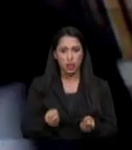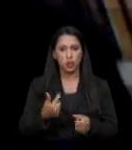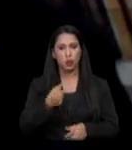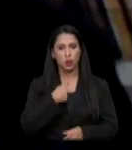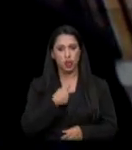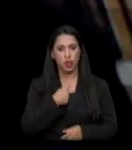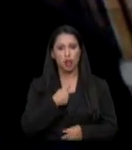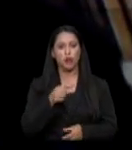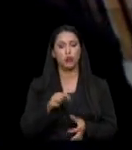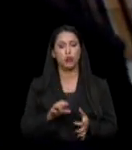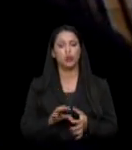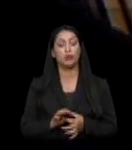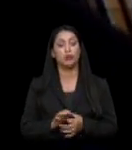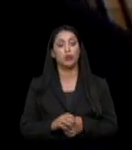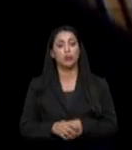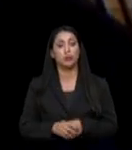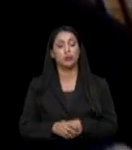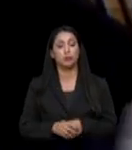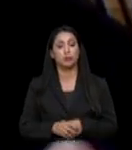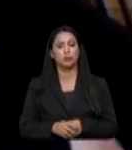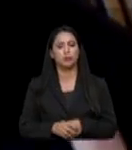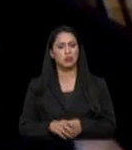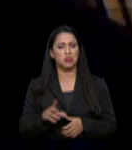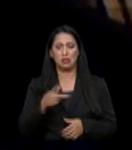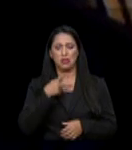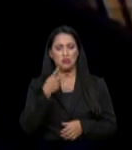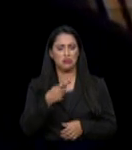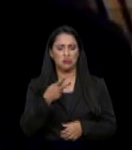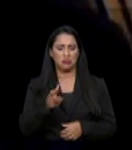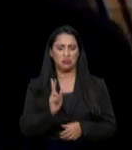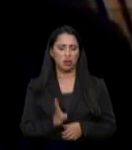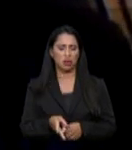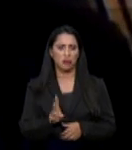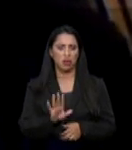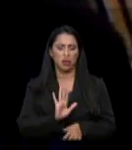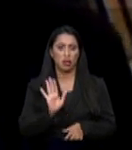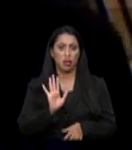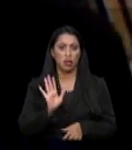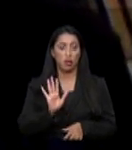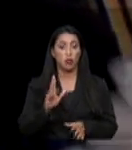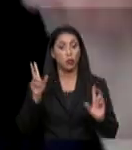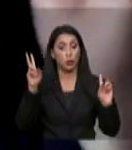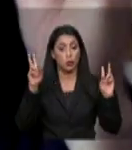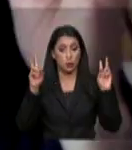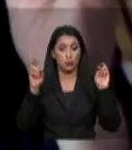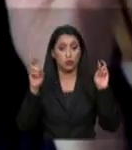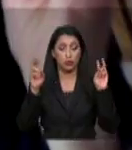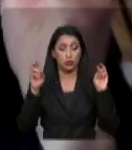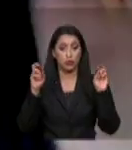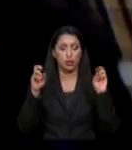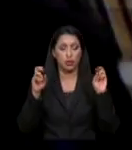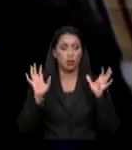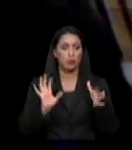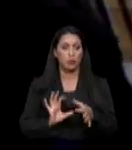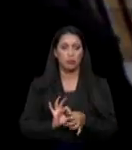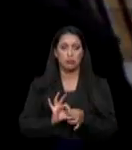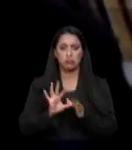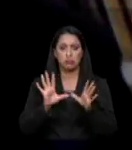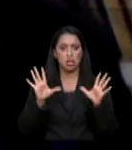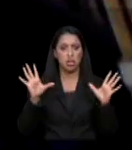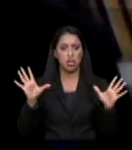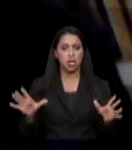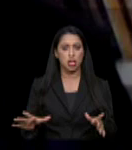eu deixo de insistir neste ponto deixando é o tema em aberto